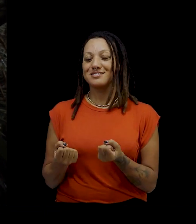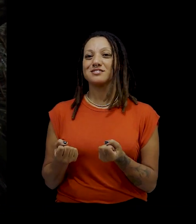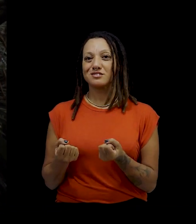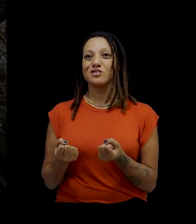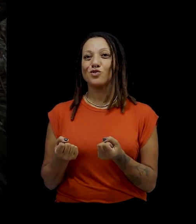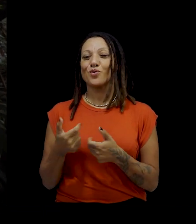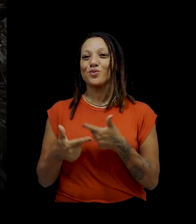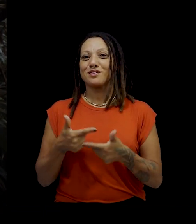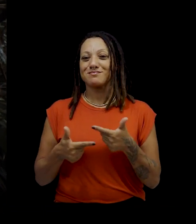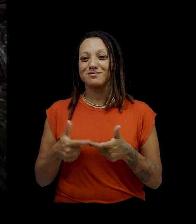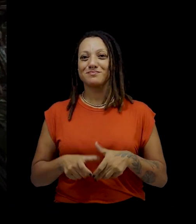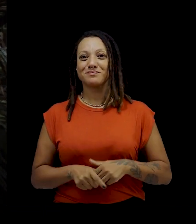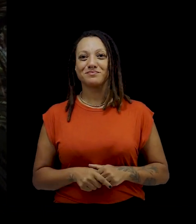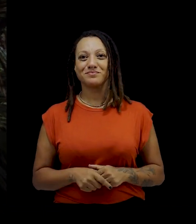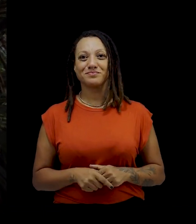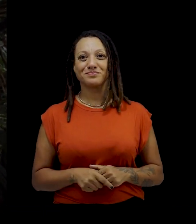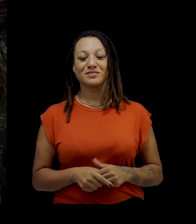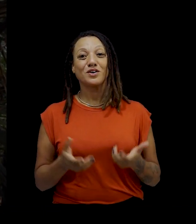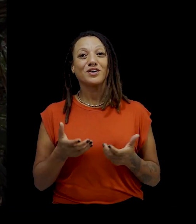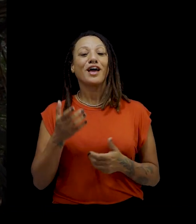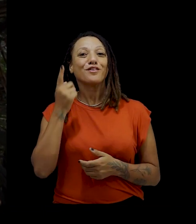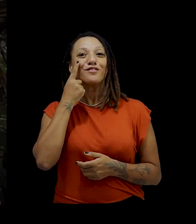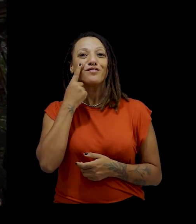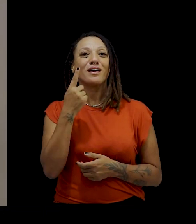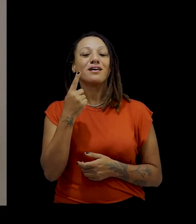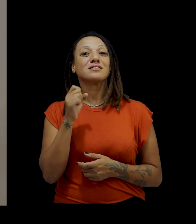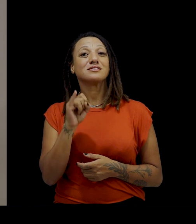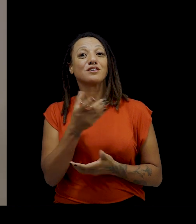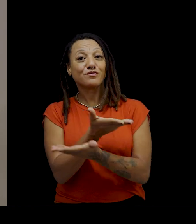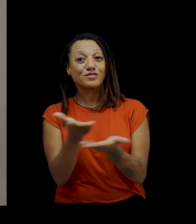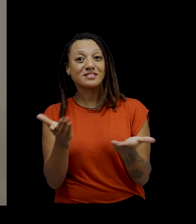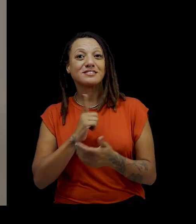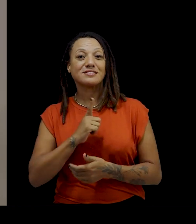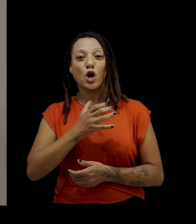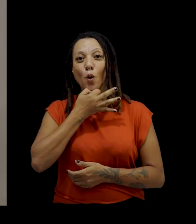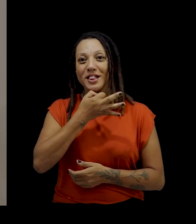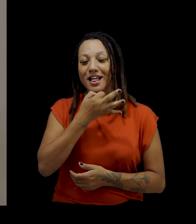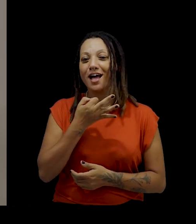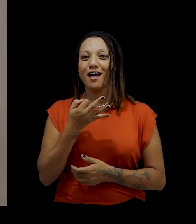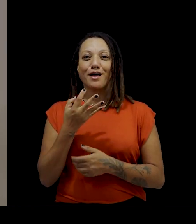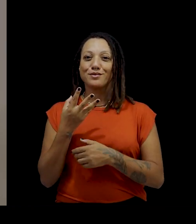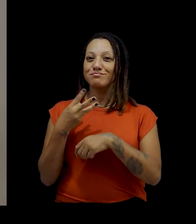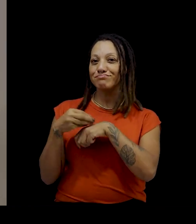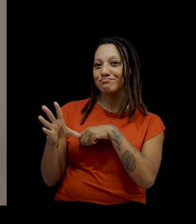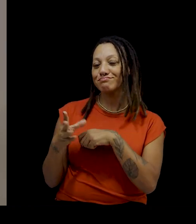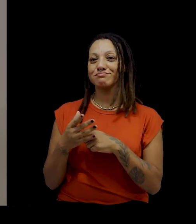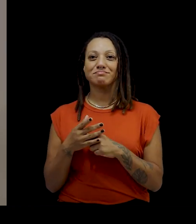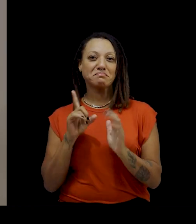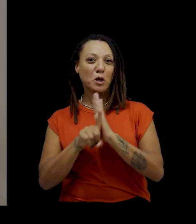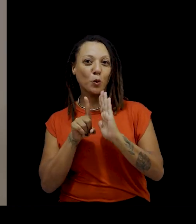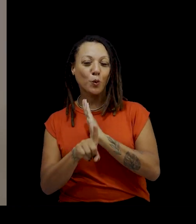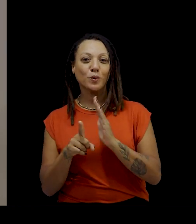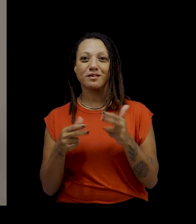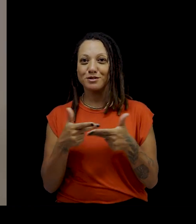Erismar abraçou, assim, o trabalho. Queria ouvir vocês, vocês têm comentários, angústias, questões,